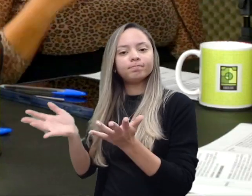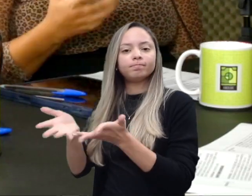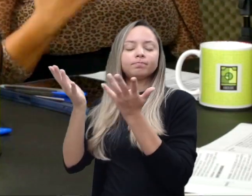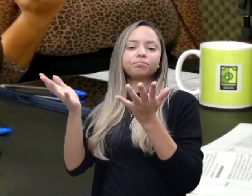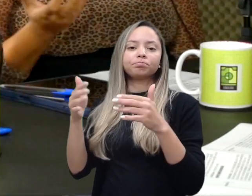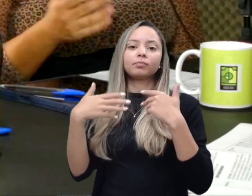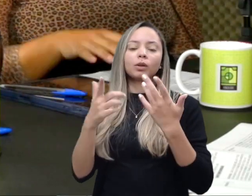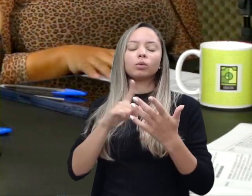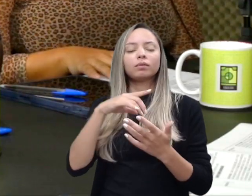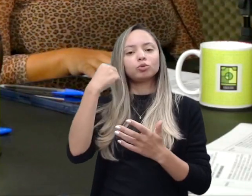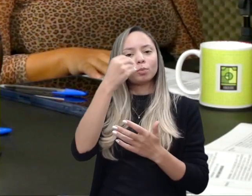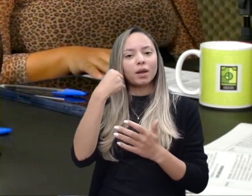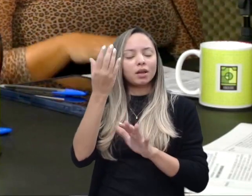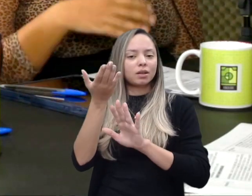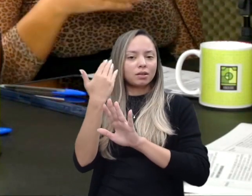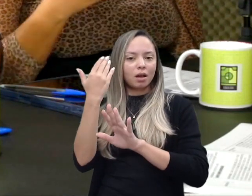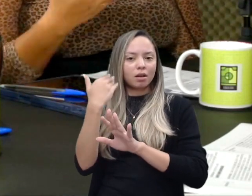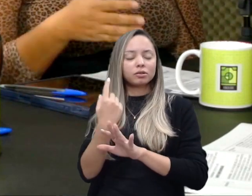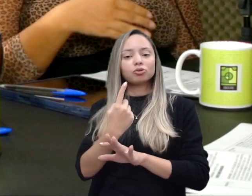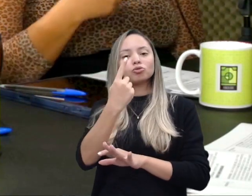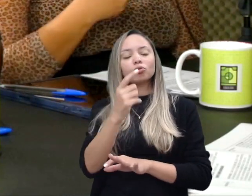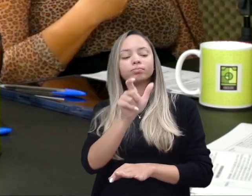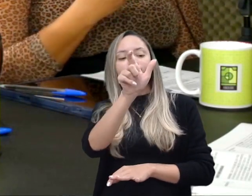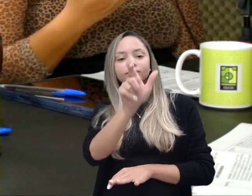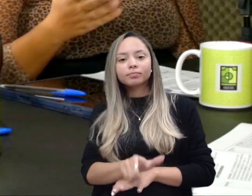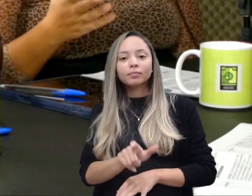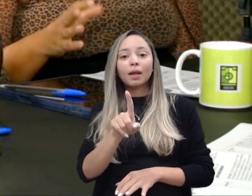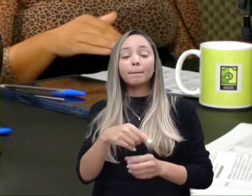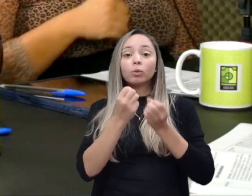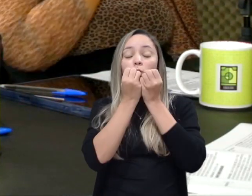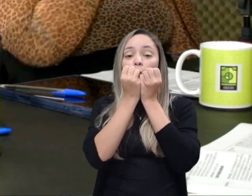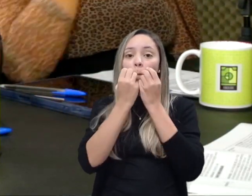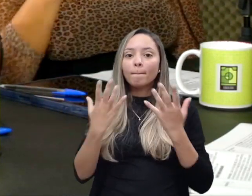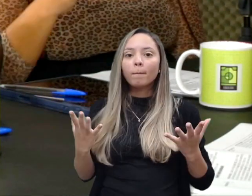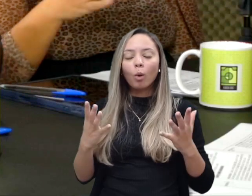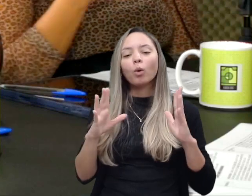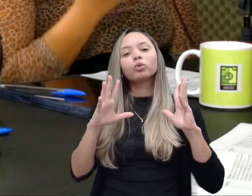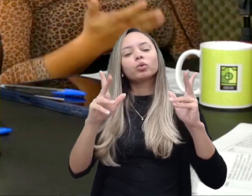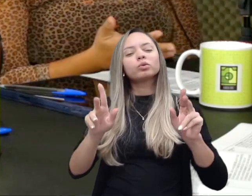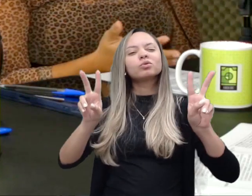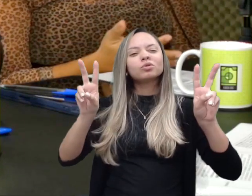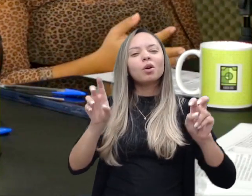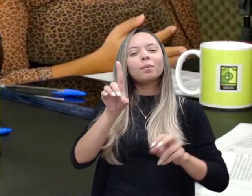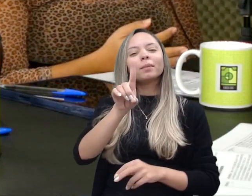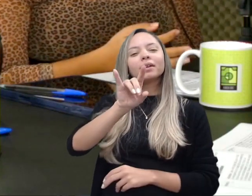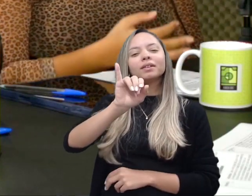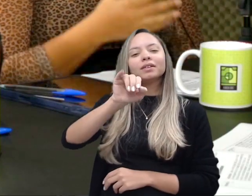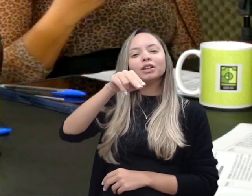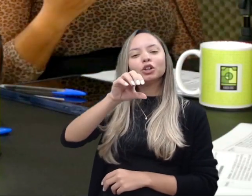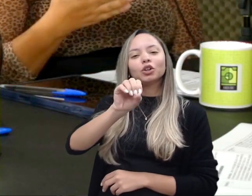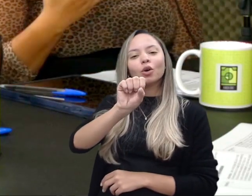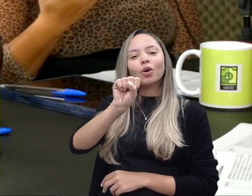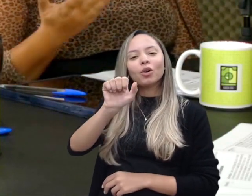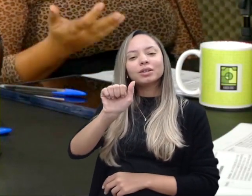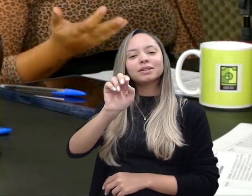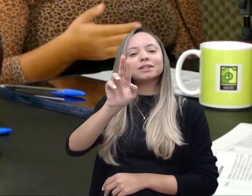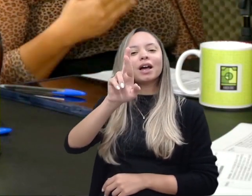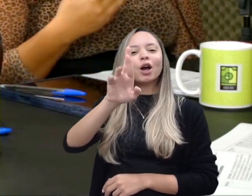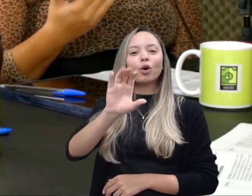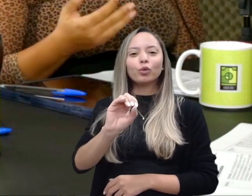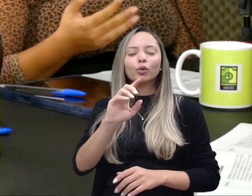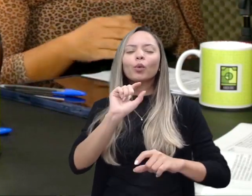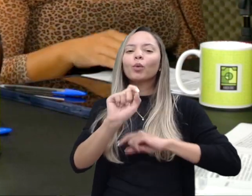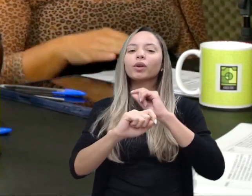um paciente nosso, né, que era muito bom em dinossauro, entendia tudo de dinossauro, é o hiperfoco dele. E aí, o que é que a gente vai fazer?